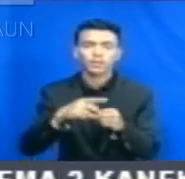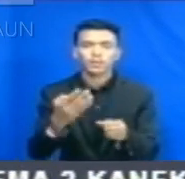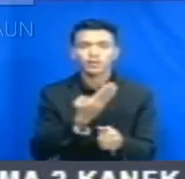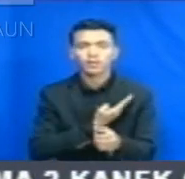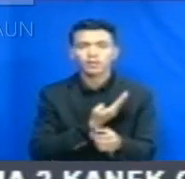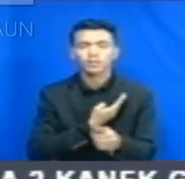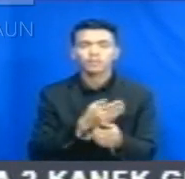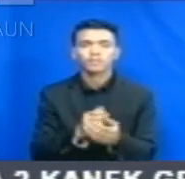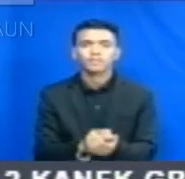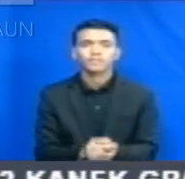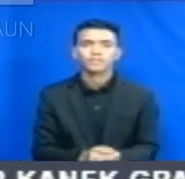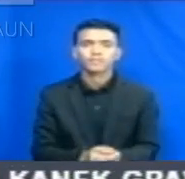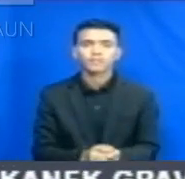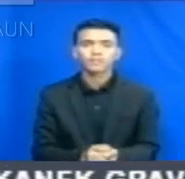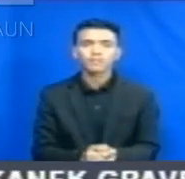UK.